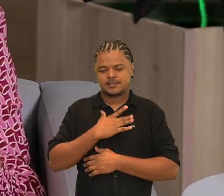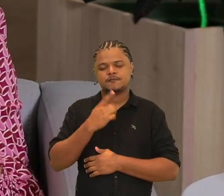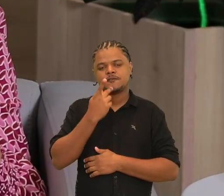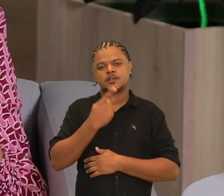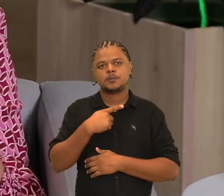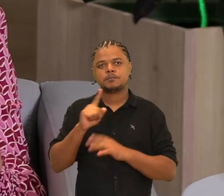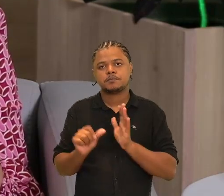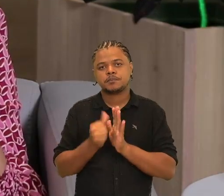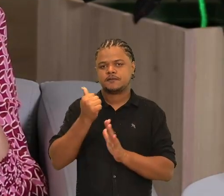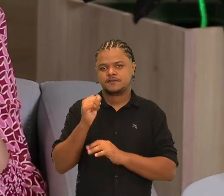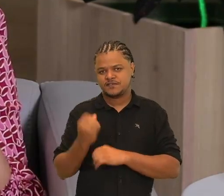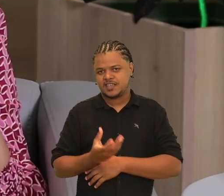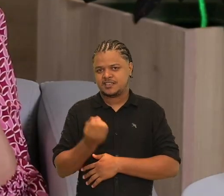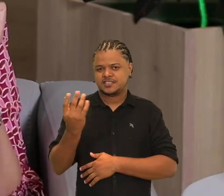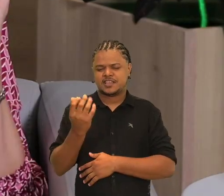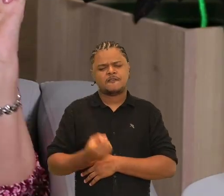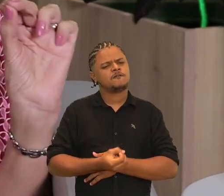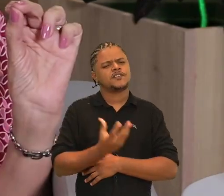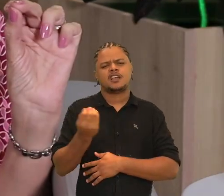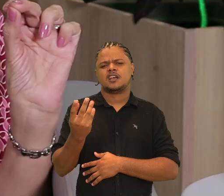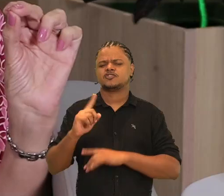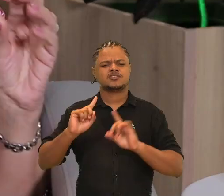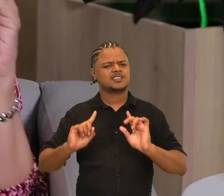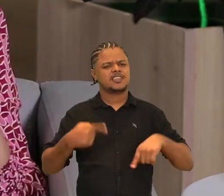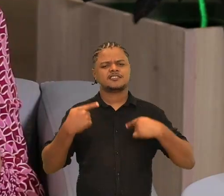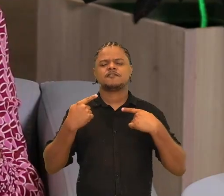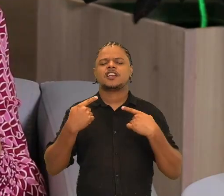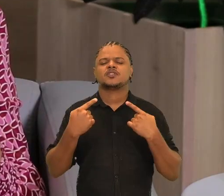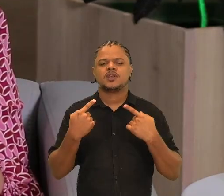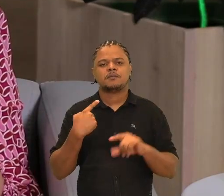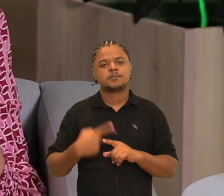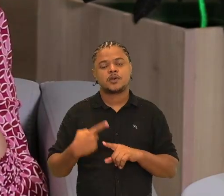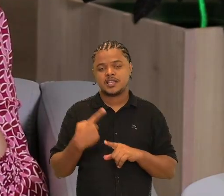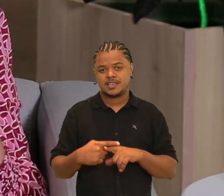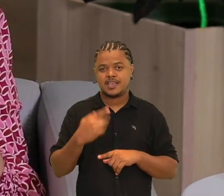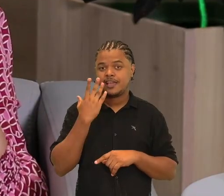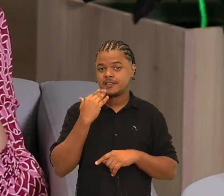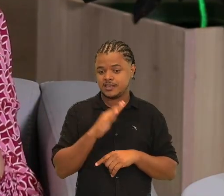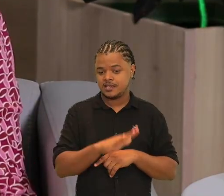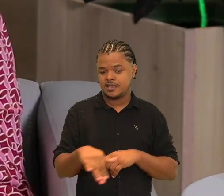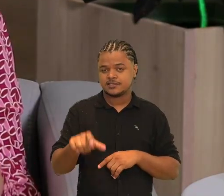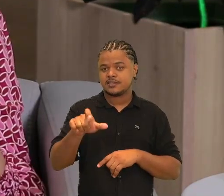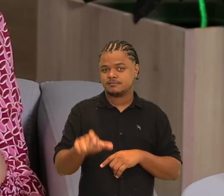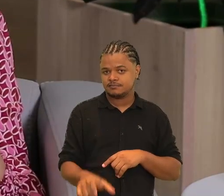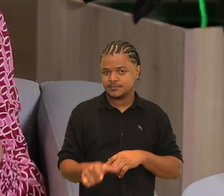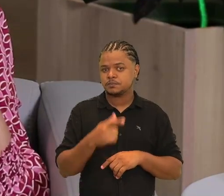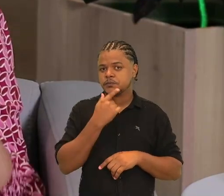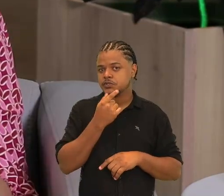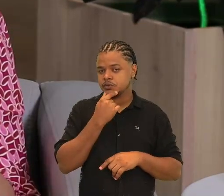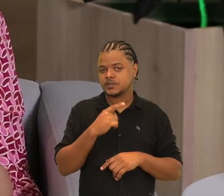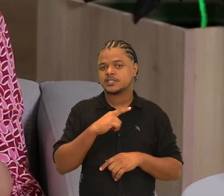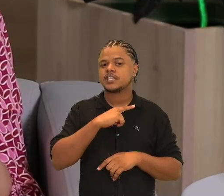assim o termo, a viagem foi desafiadora, porque o garoto, ele teve dificuldades com